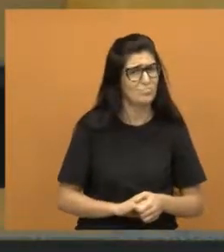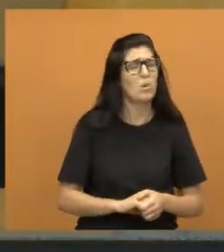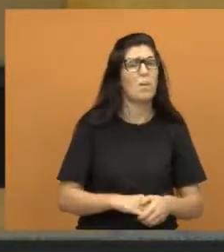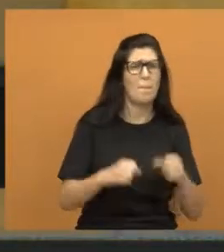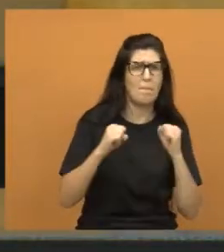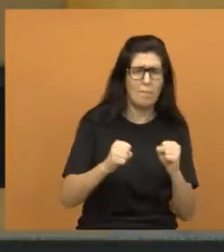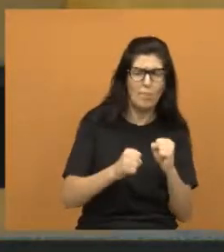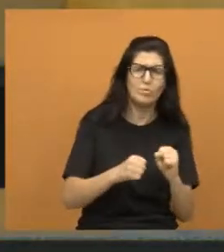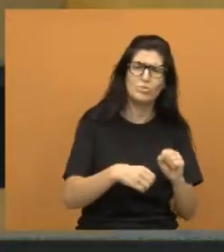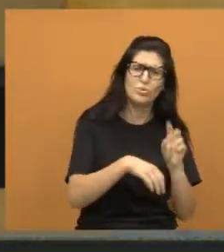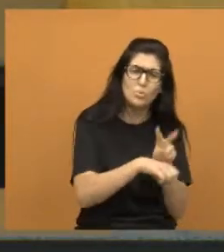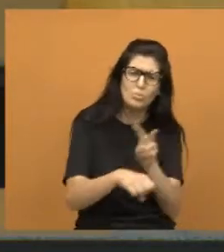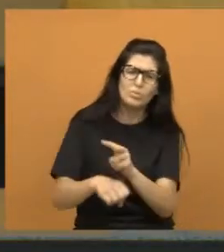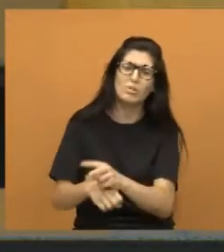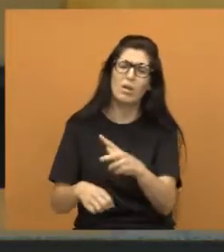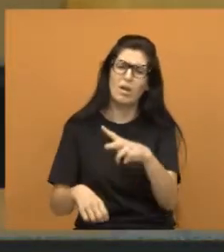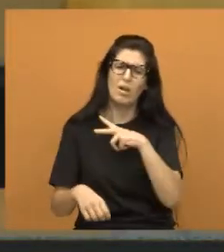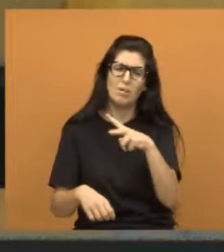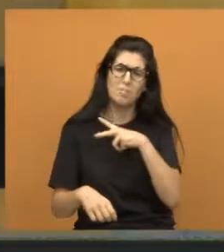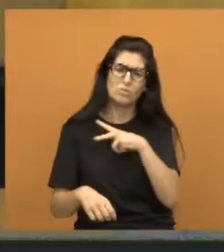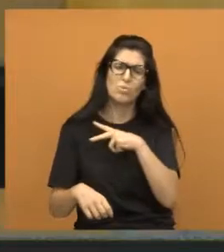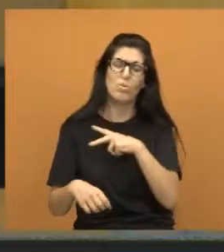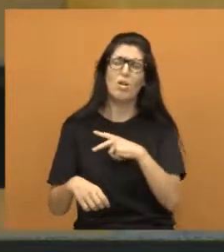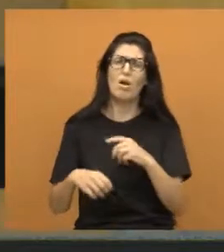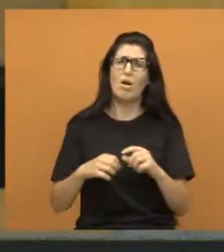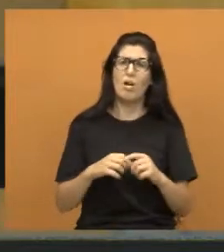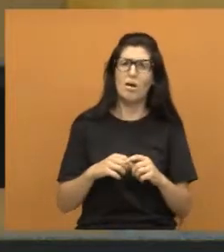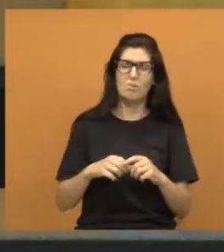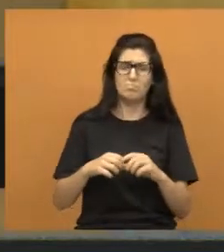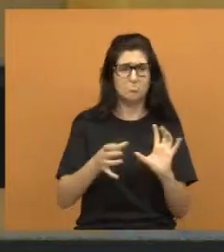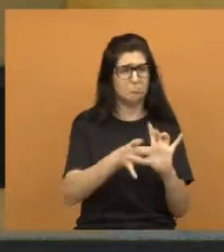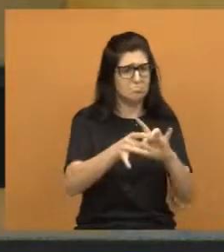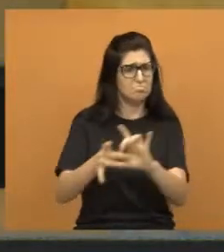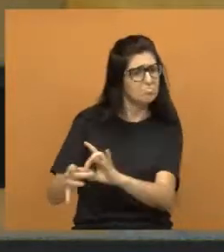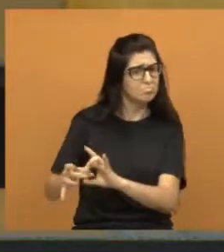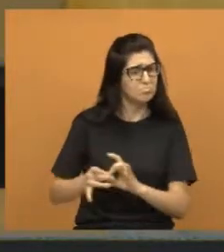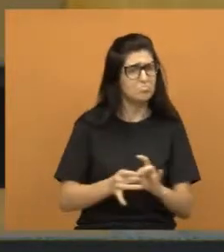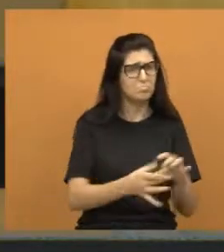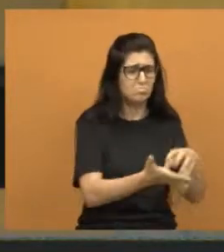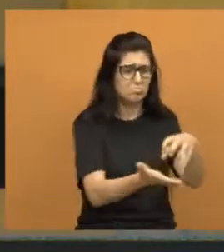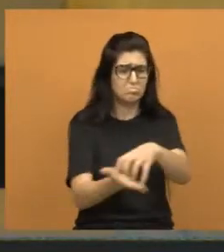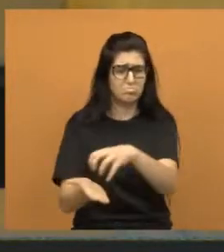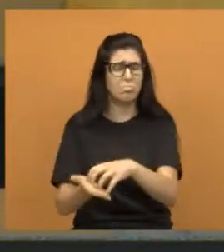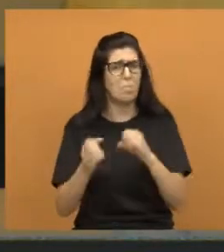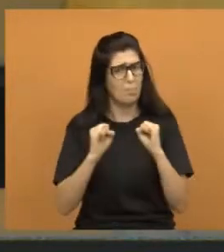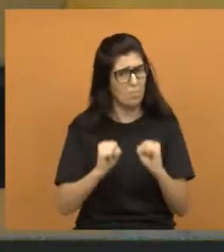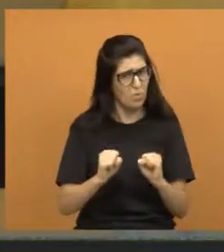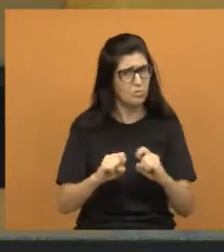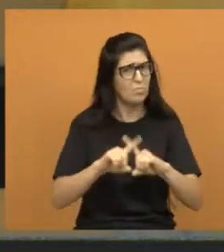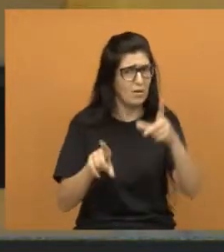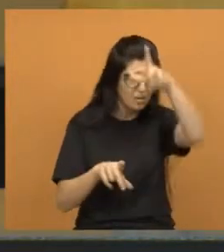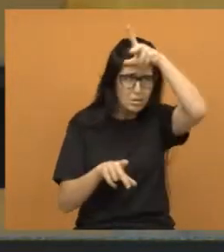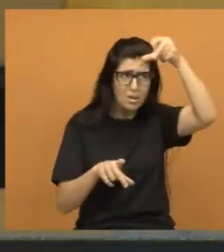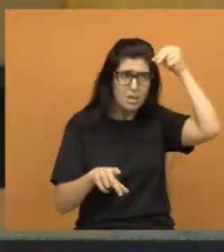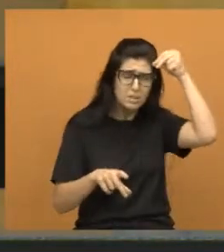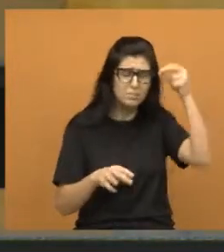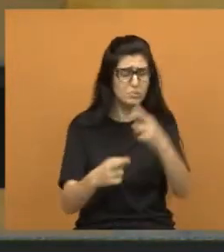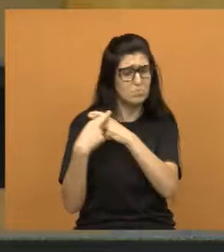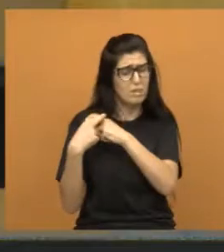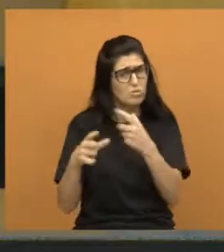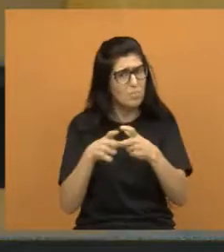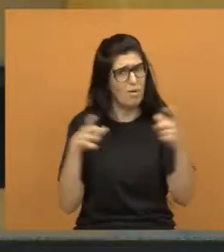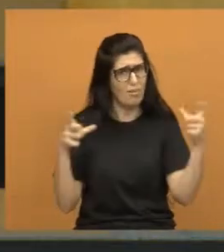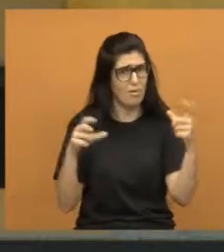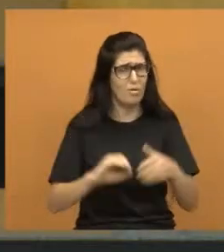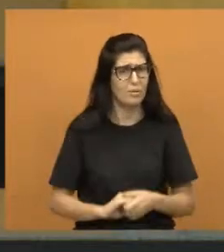uma visão, até enquanto servidores, de não cuidar do que é patrimônio. Nós